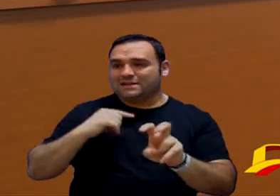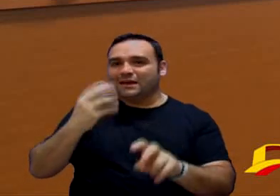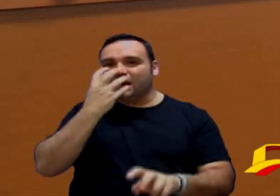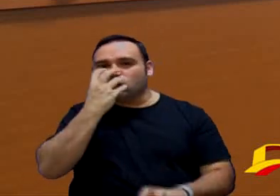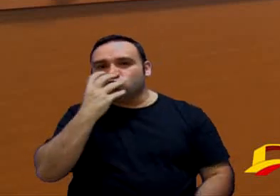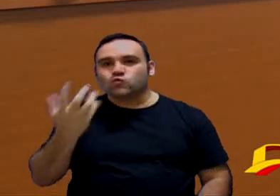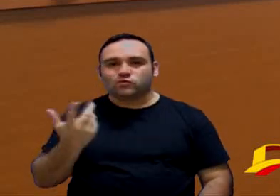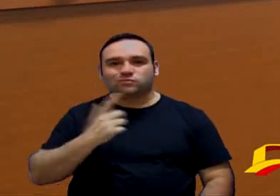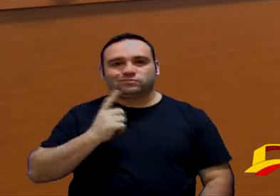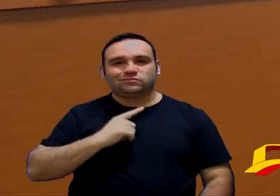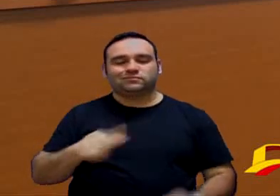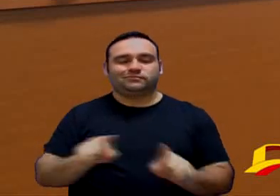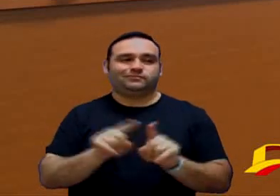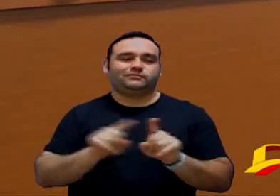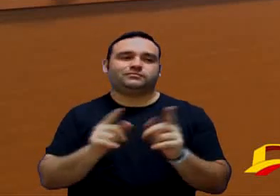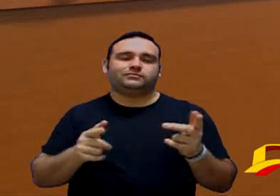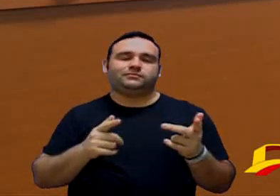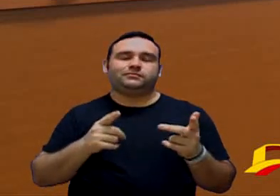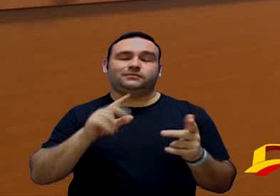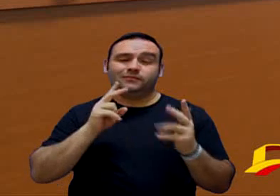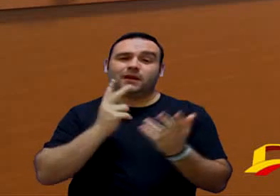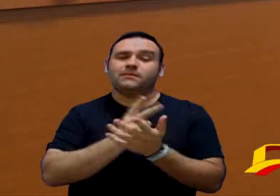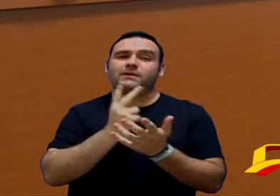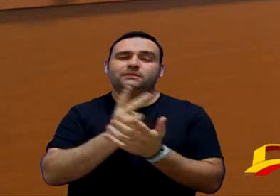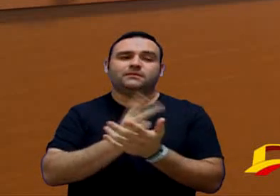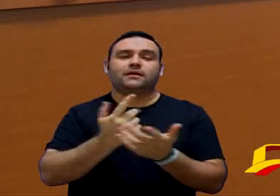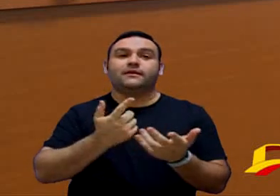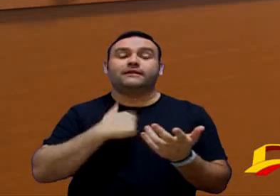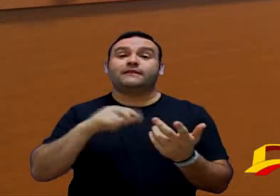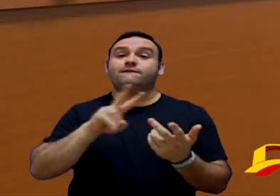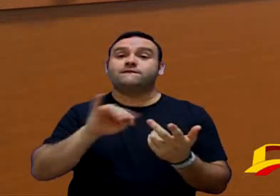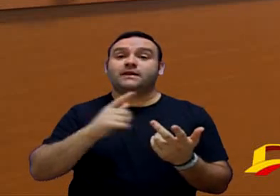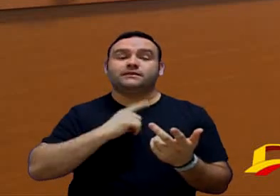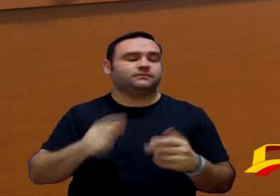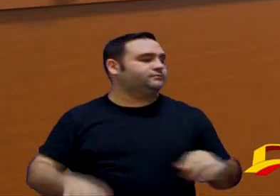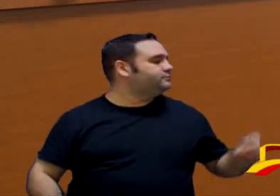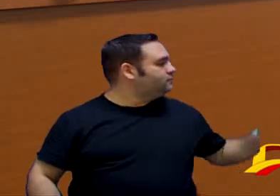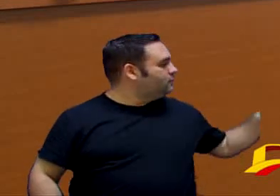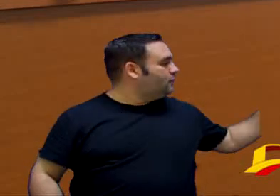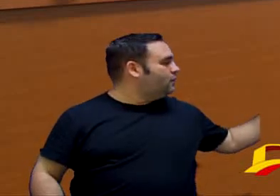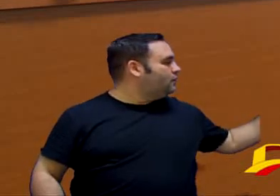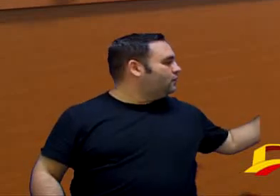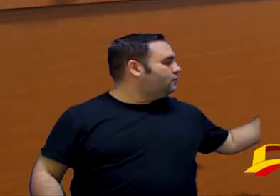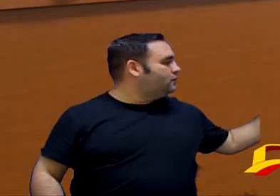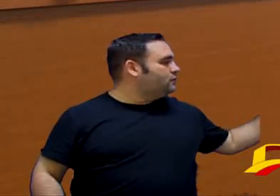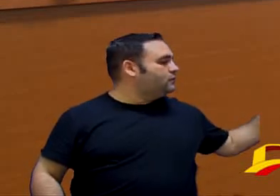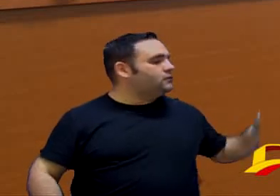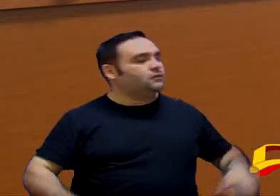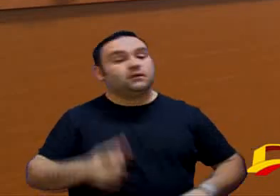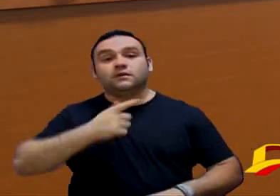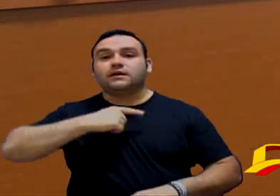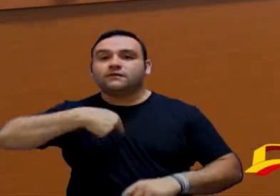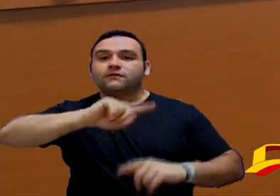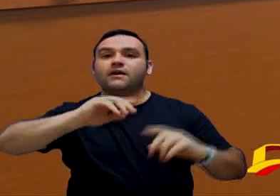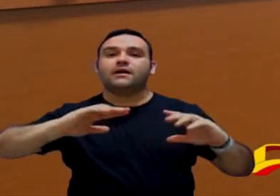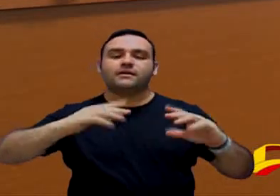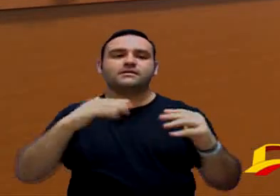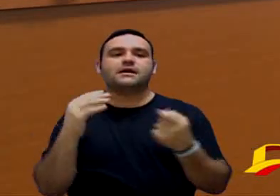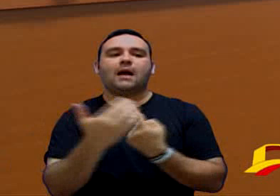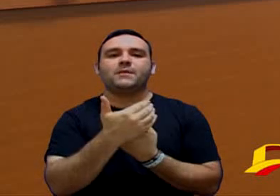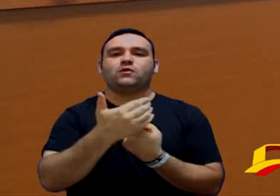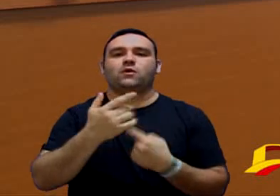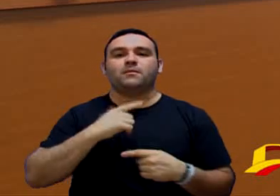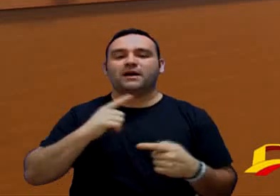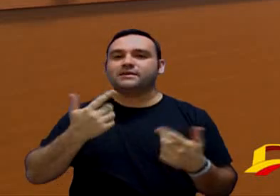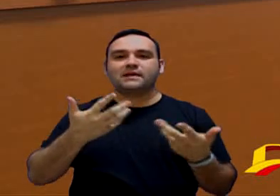seu animal então a gente vê que mesmo assim vai diminuir eles vão ter né vai ter uma eles vão para os abrigos mas muitos não vão